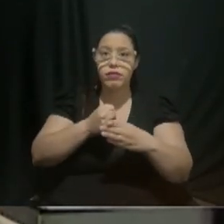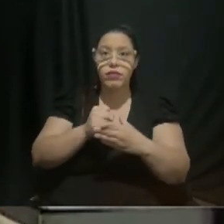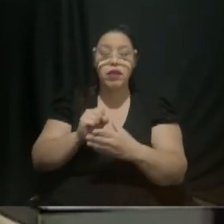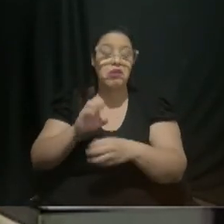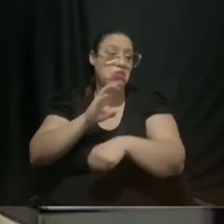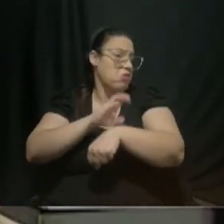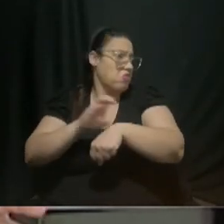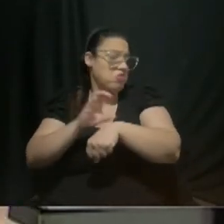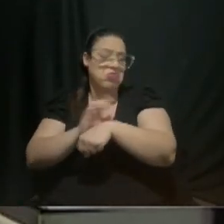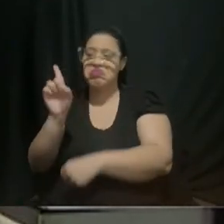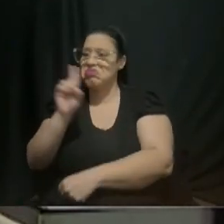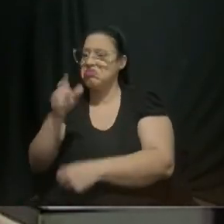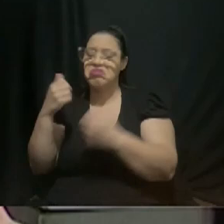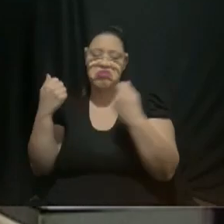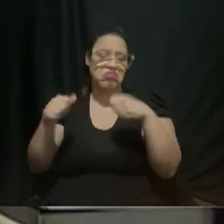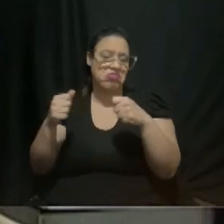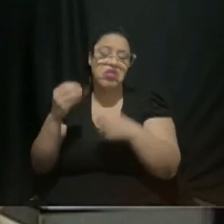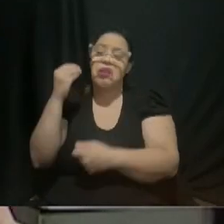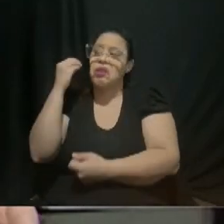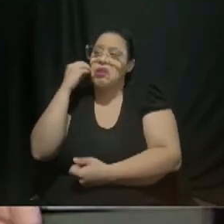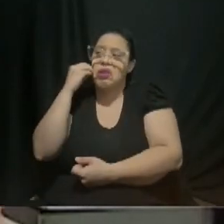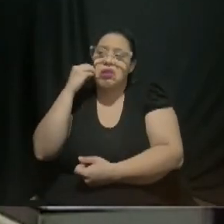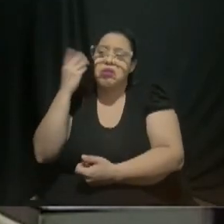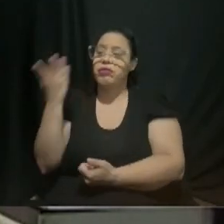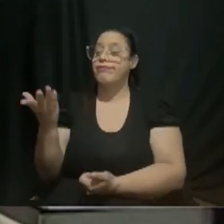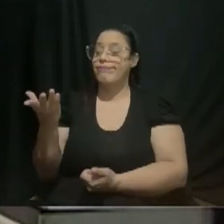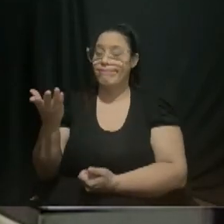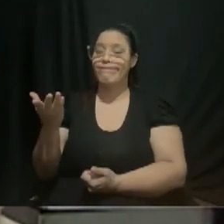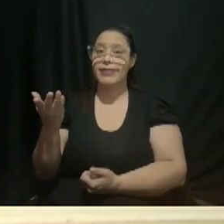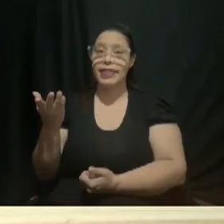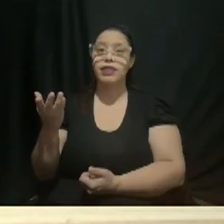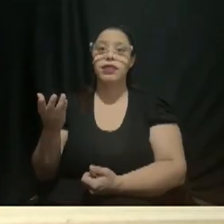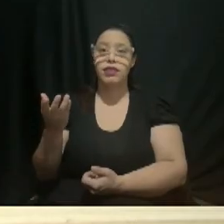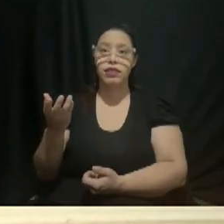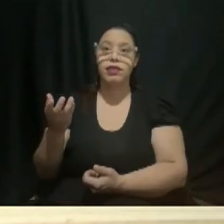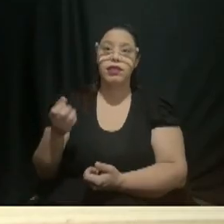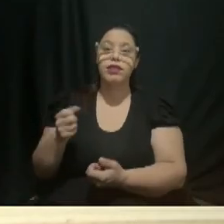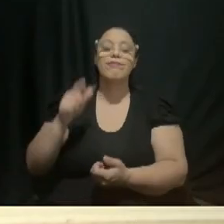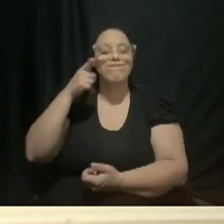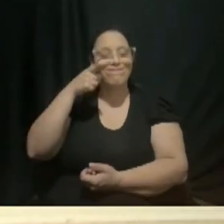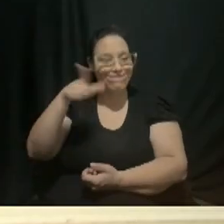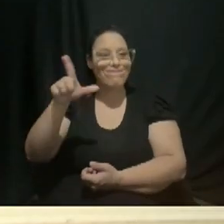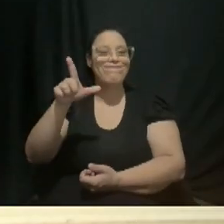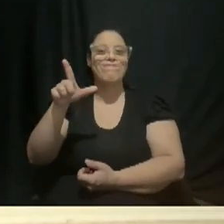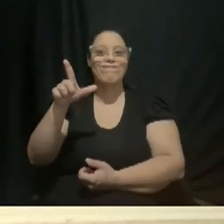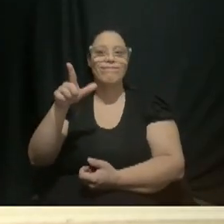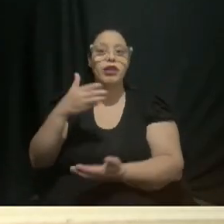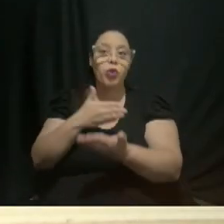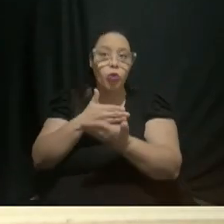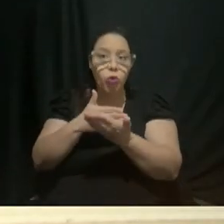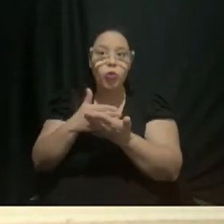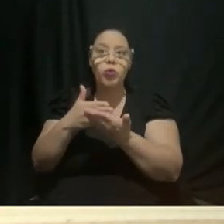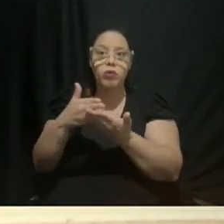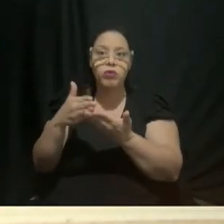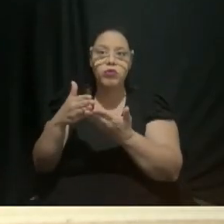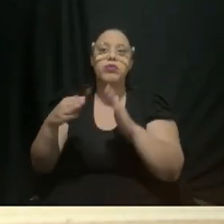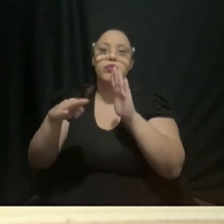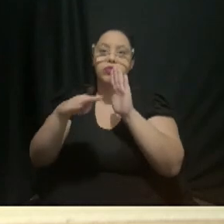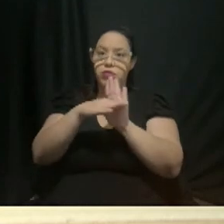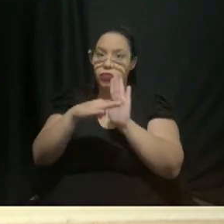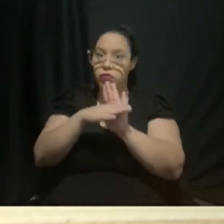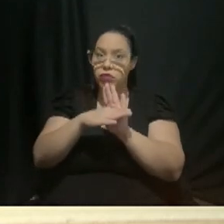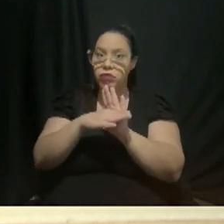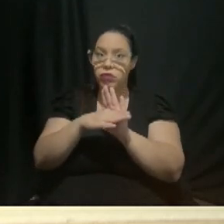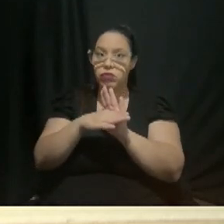nenhuma experiência, né? Aí eu fui, busquei, né? E consegui, né? Aí eu comecei, né, de ajudante mesmo. Começou de ajudante. Você começou onde?